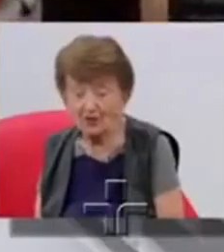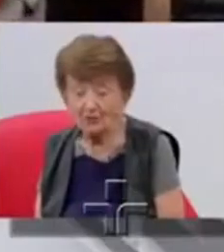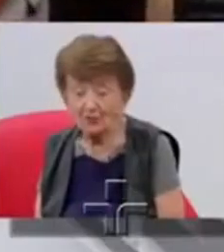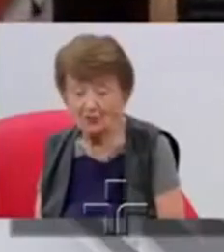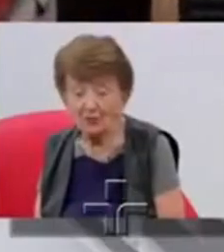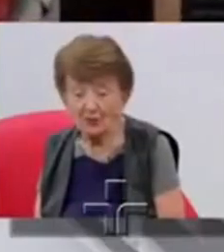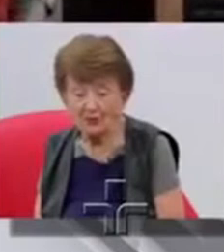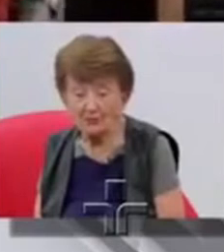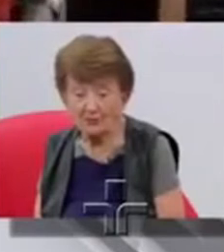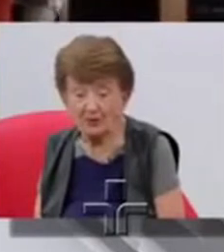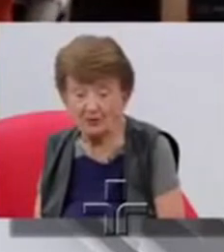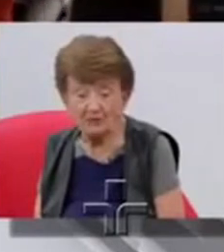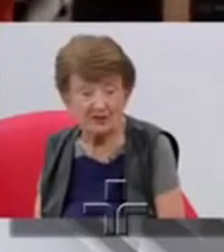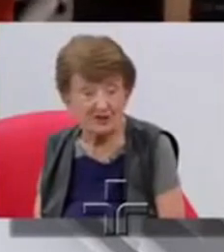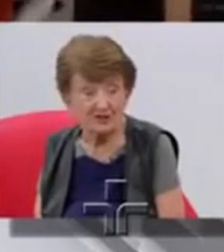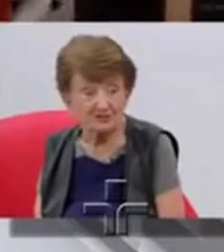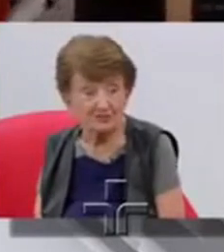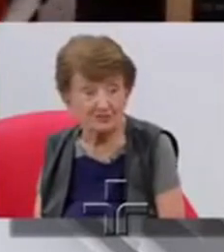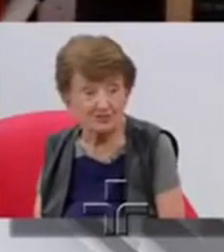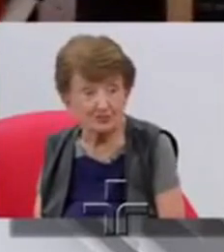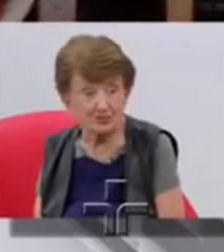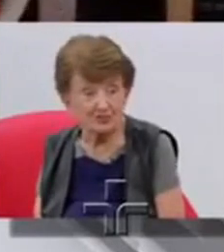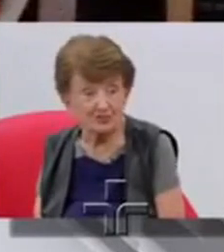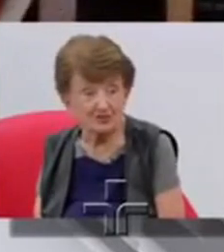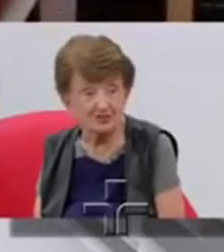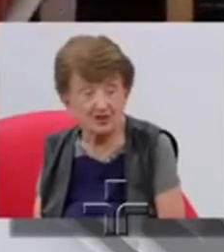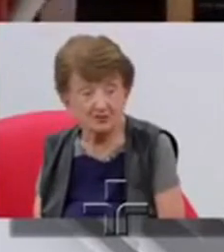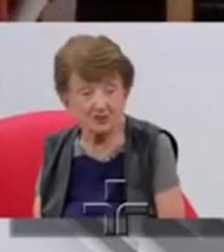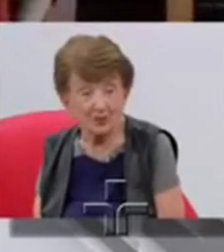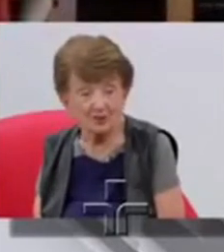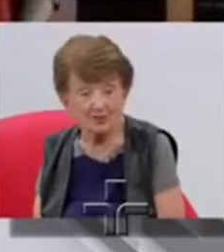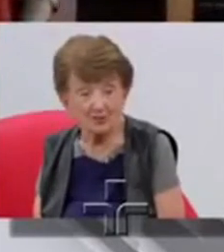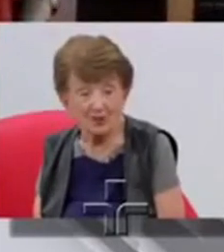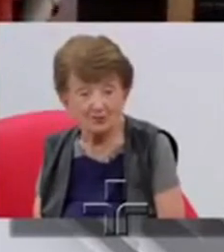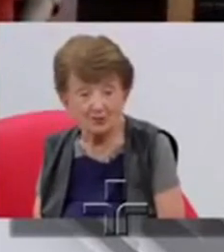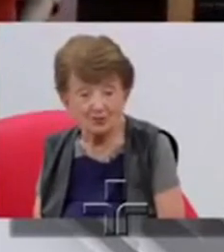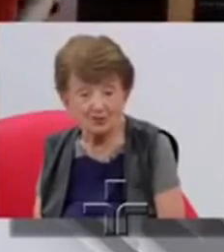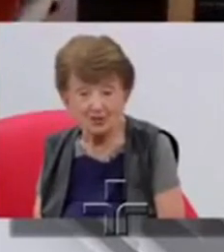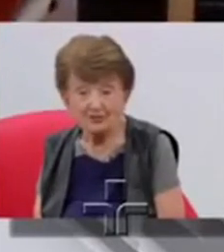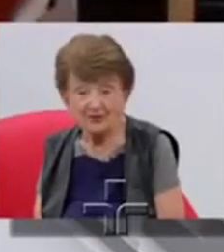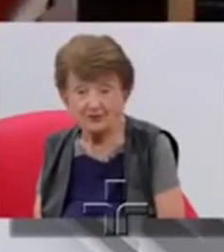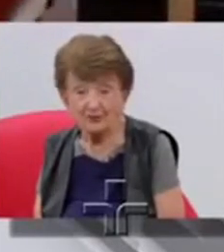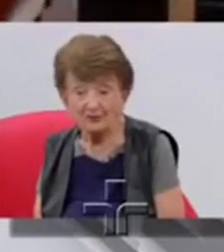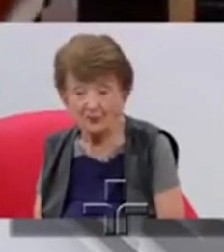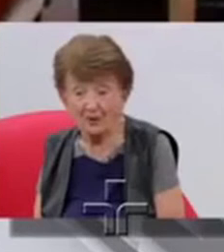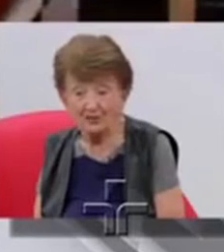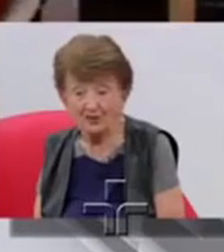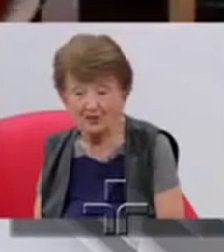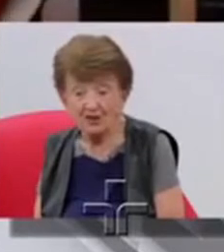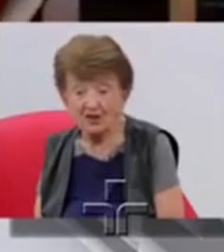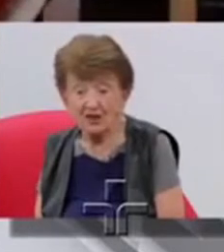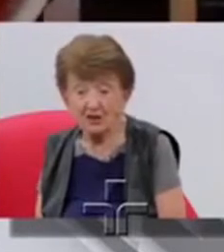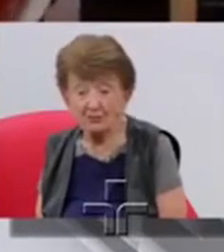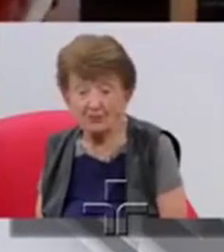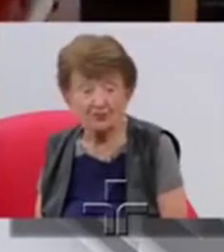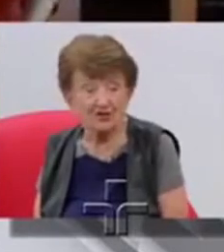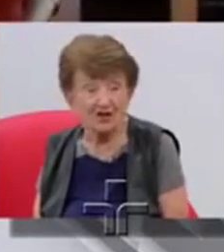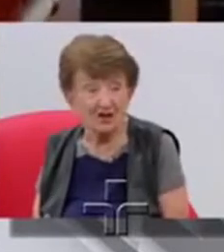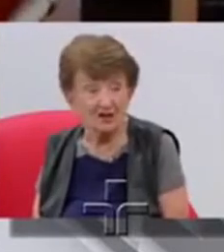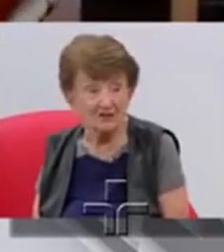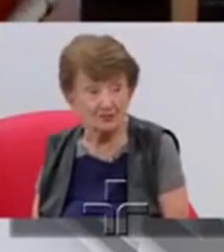considero e ponho o maior empenho na minha relação com os atores, entende? Porque eu acho que o ator, dentro de uma filmagem, é